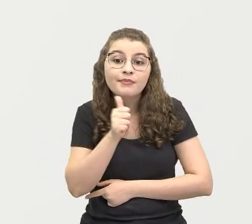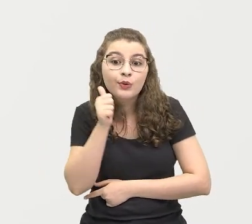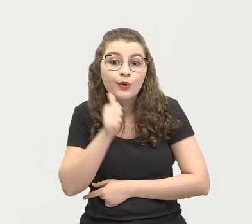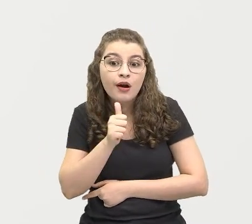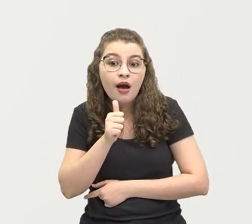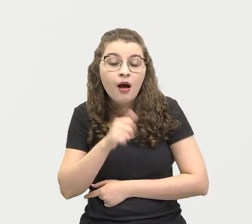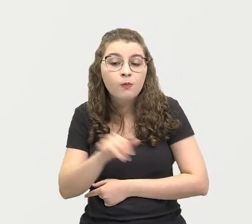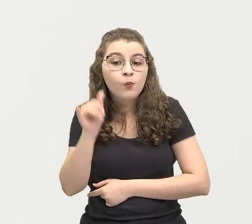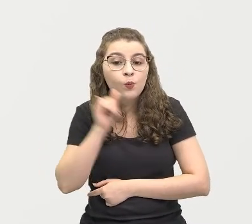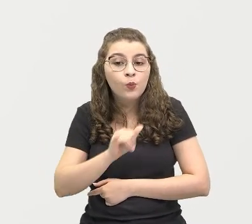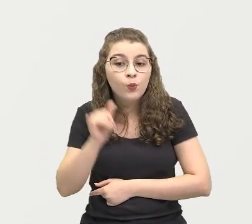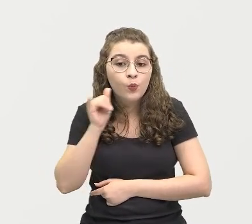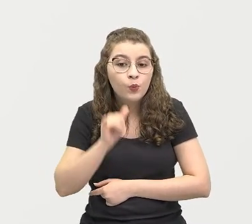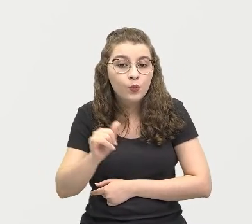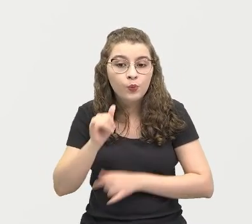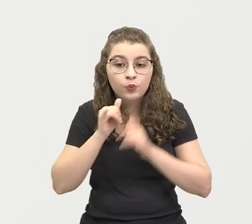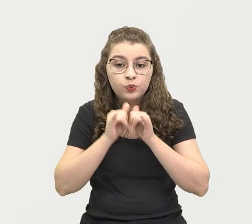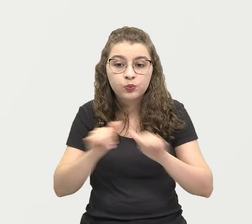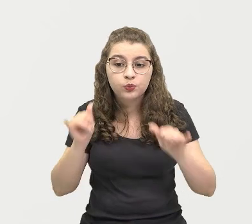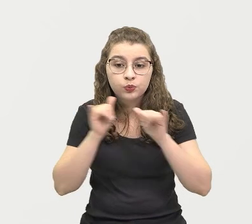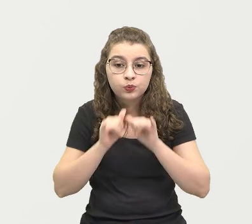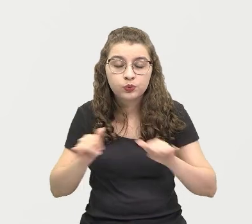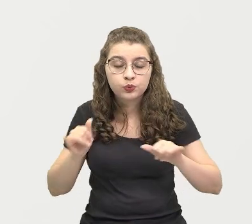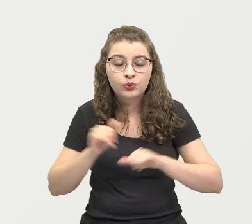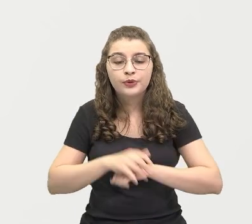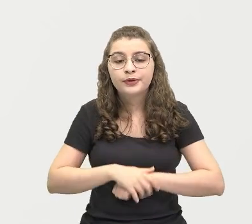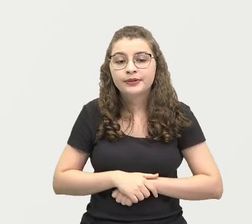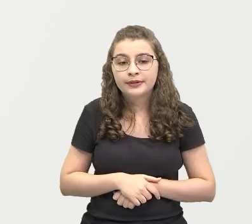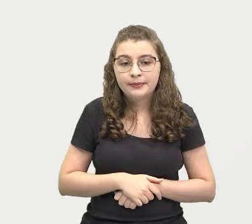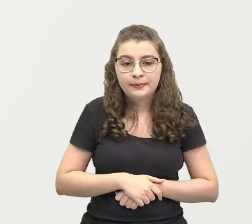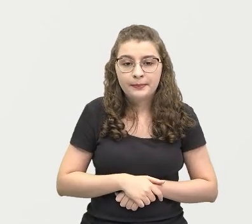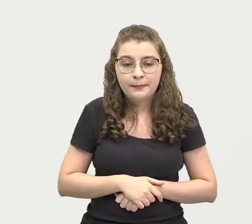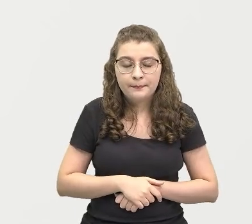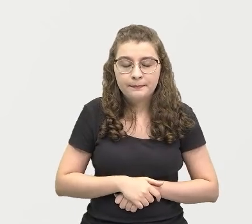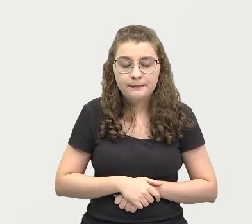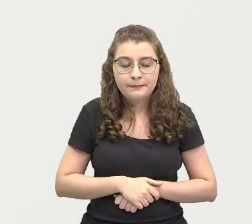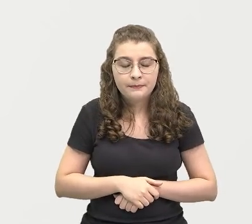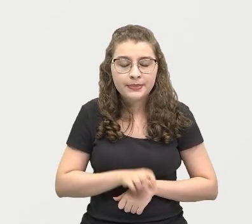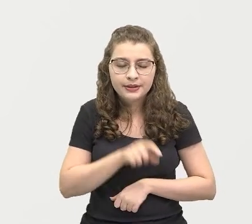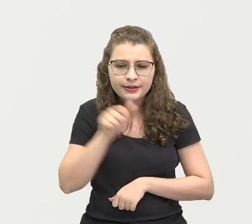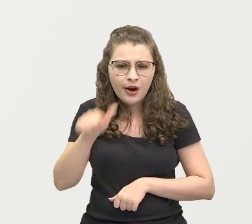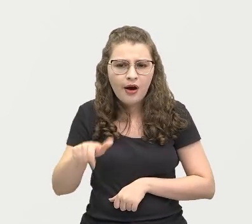personagem, né? A personagem diz, o que mais, segundo o narrador, diz, o que mais